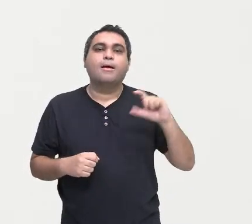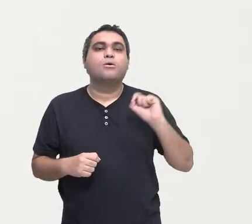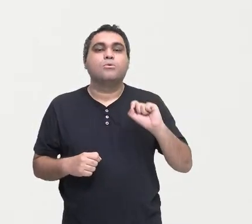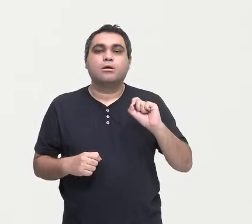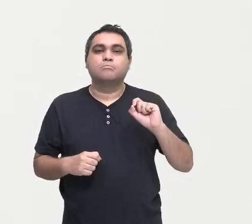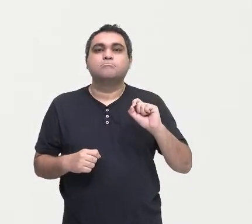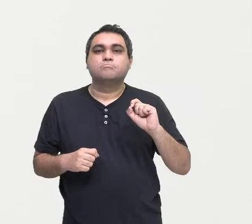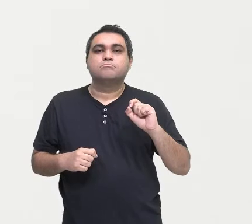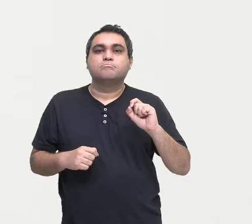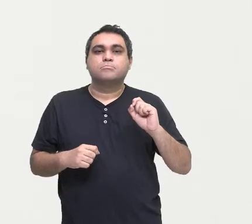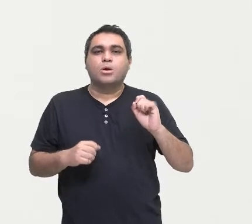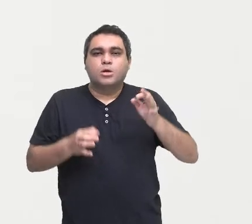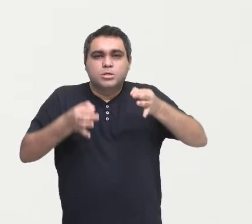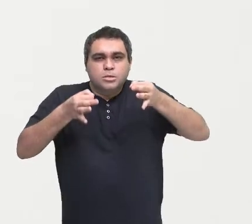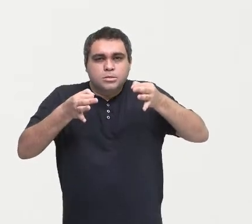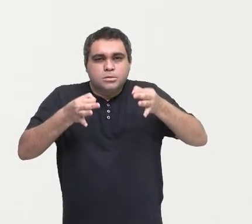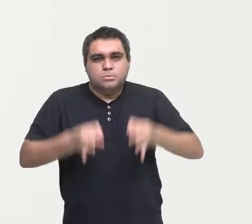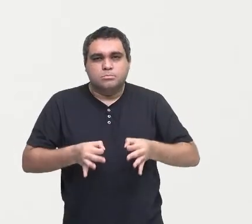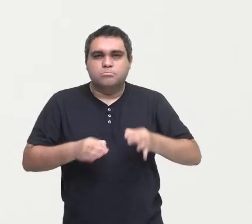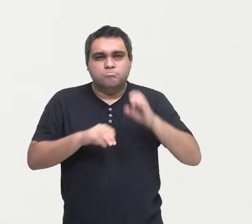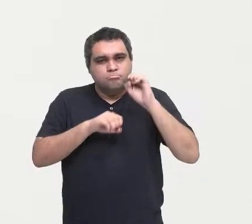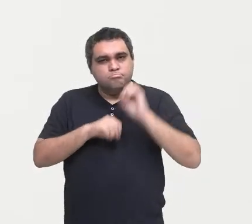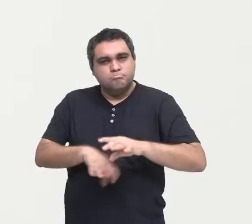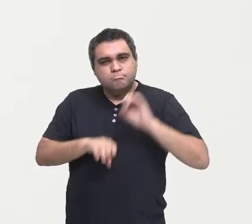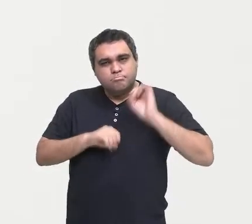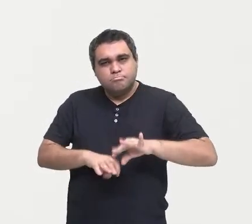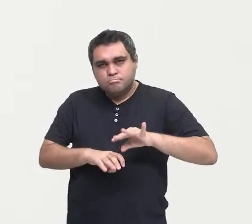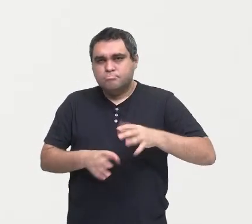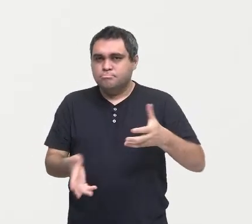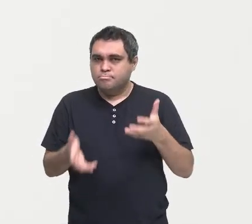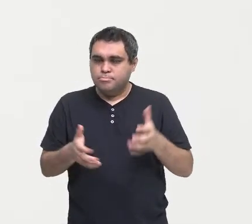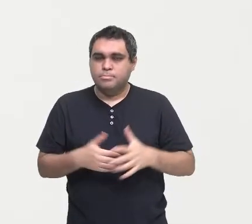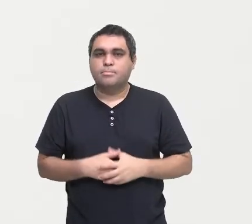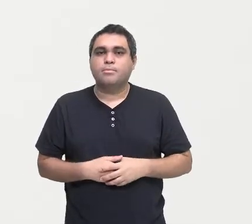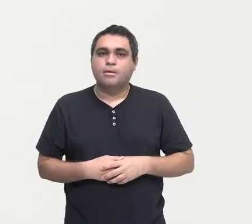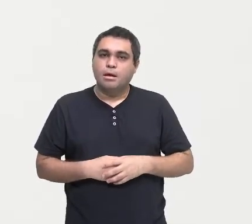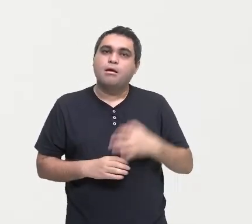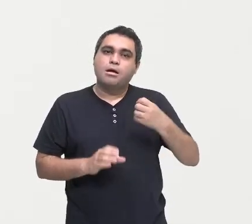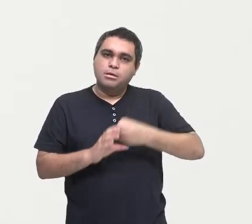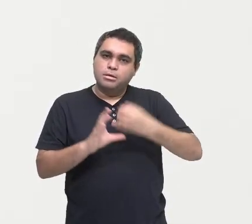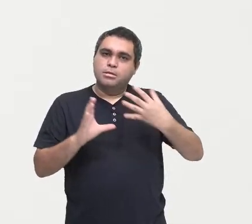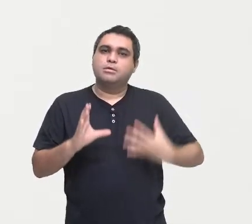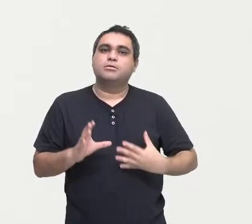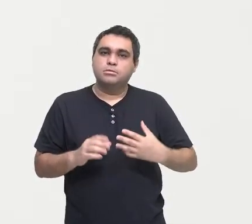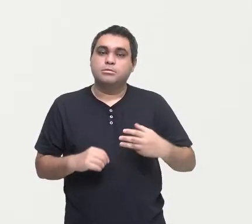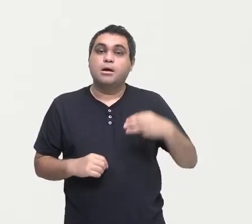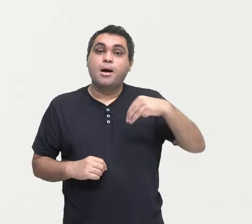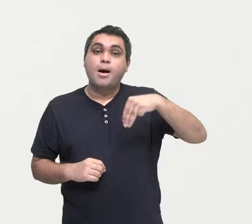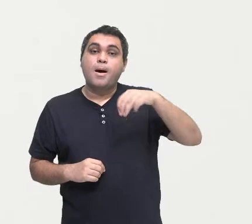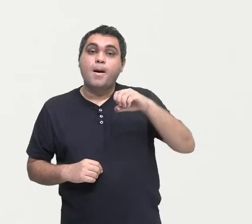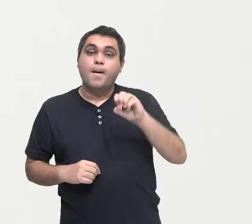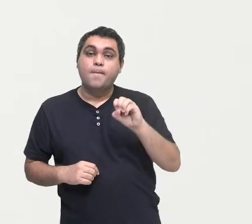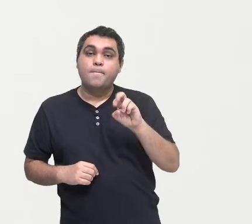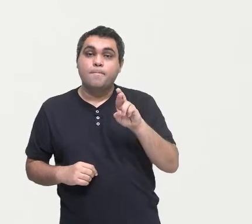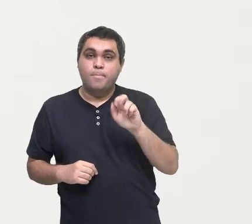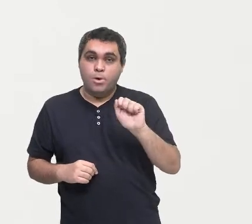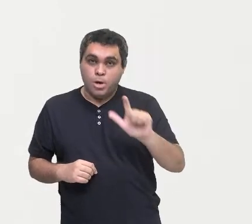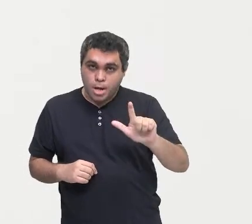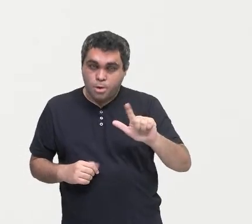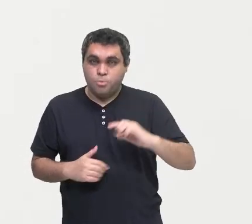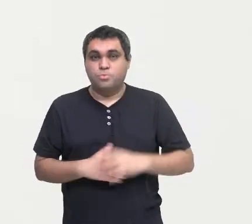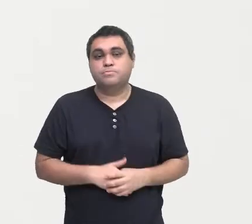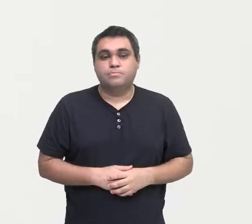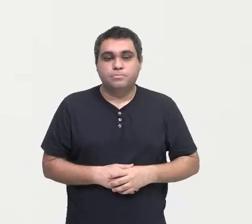como a defesa da moral cristã. Muito bem, essa é a característica aí da obra de Gil Vicente. Inovadores como